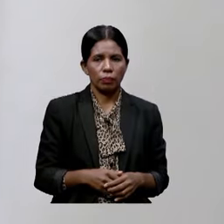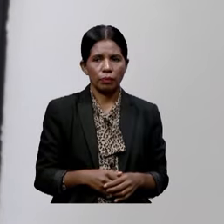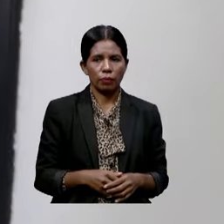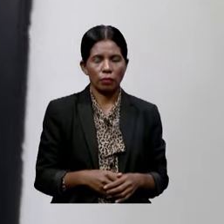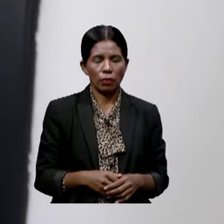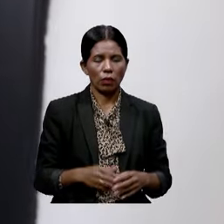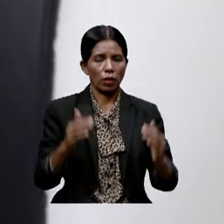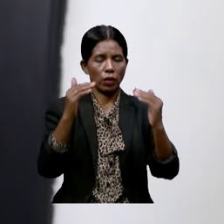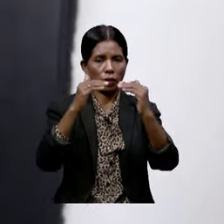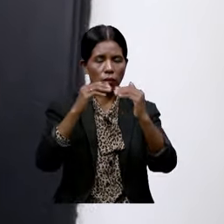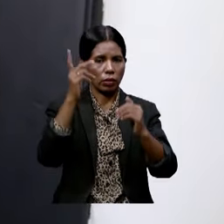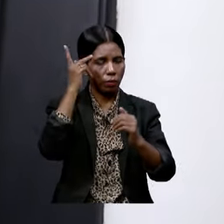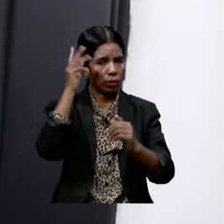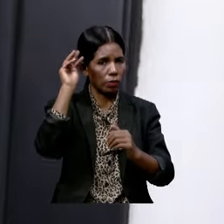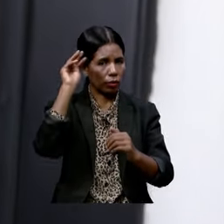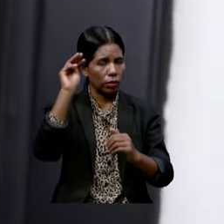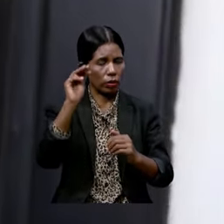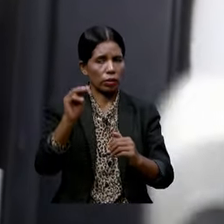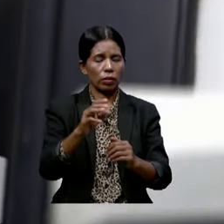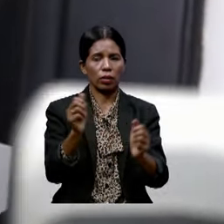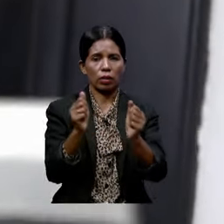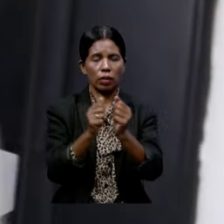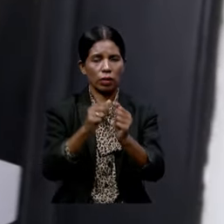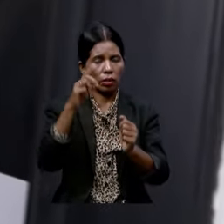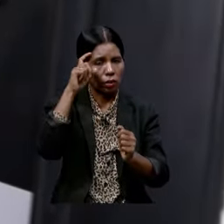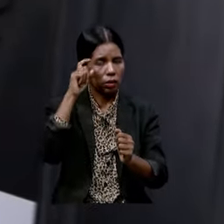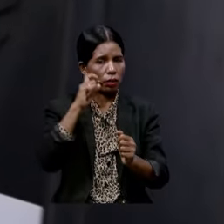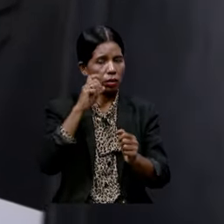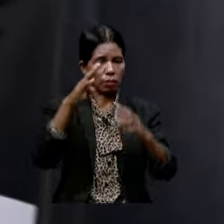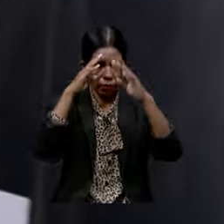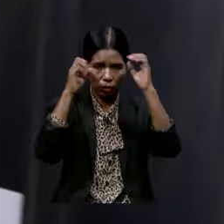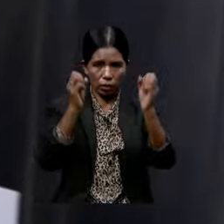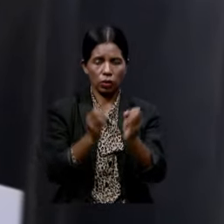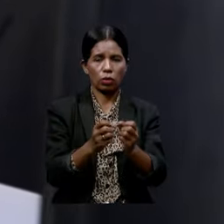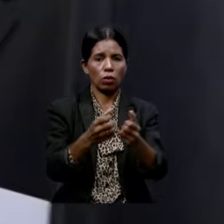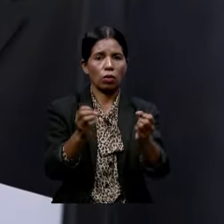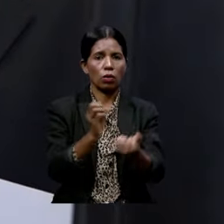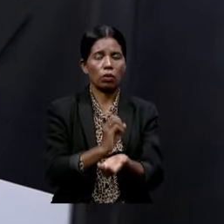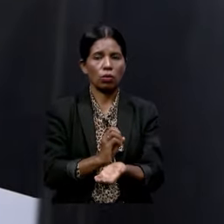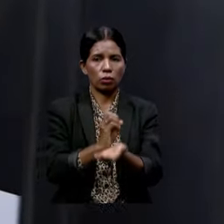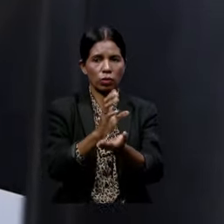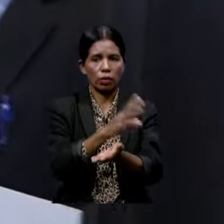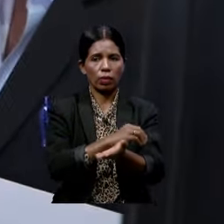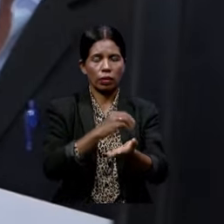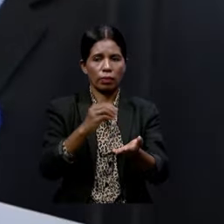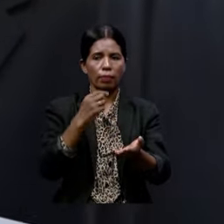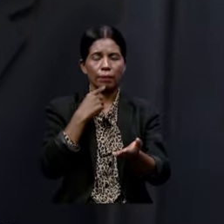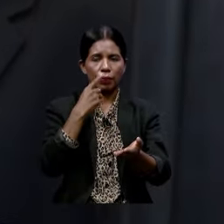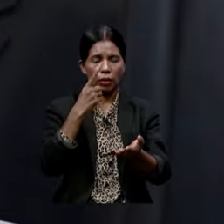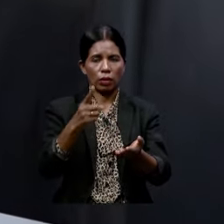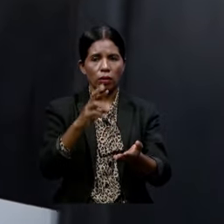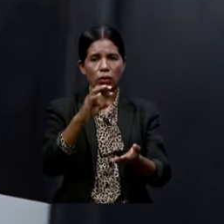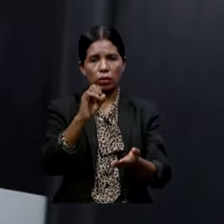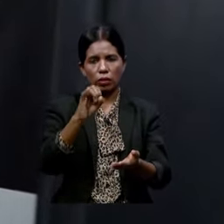Foi em remate encontro o primeiro-ministro Kairala Xanana Guzmán, presidente da Autoridade Região Administrativa Especial Ekusi Ambeno,